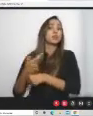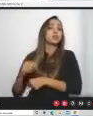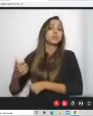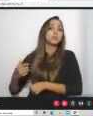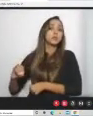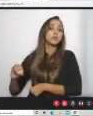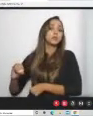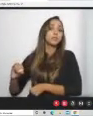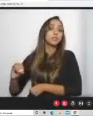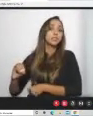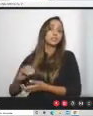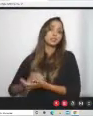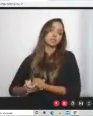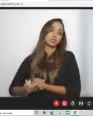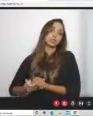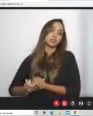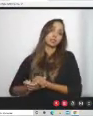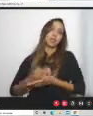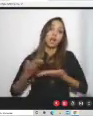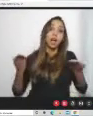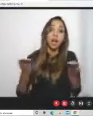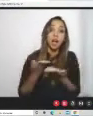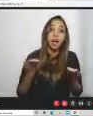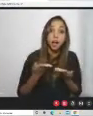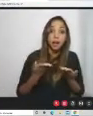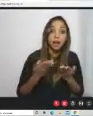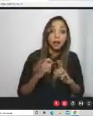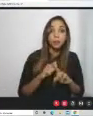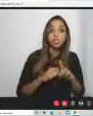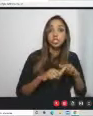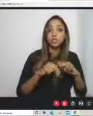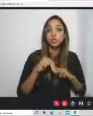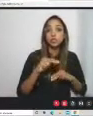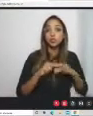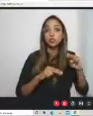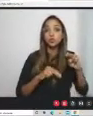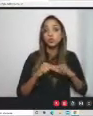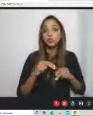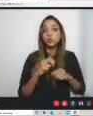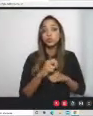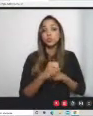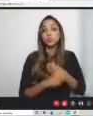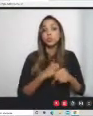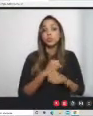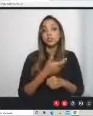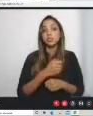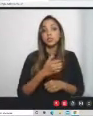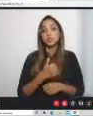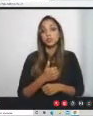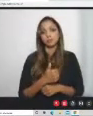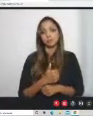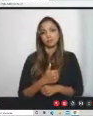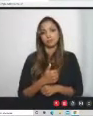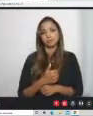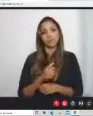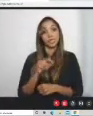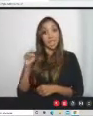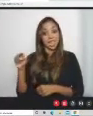E deixando aqui claro que aquela região ali é uma região que tem o IPTU mais caro de